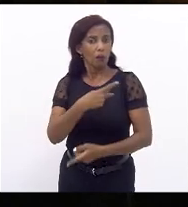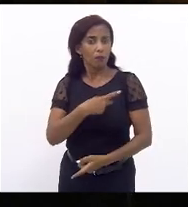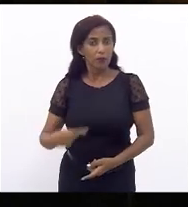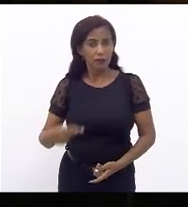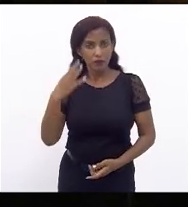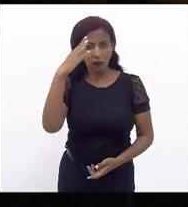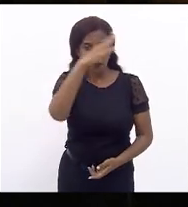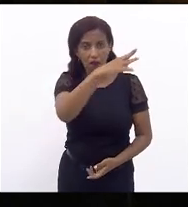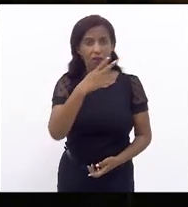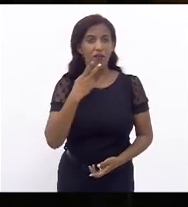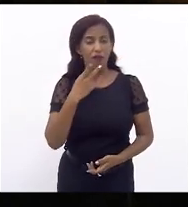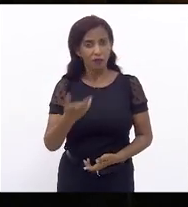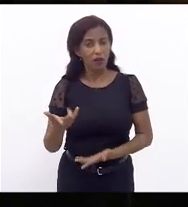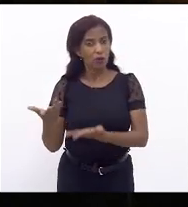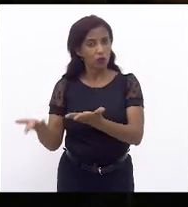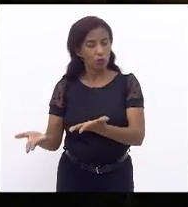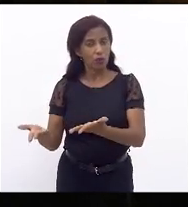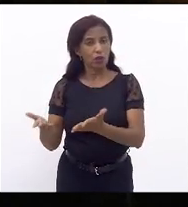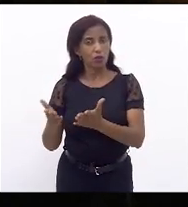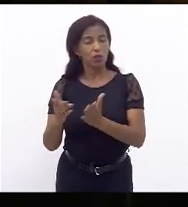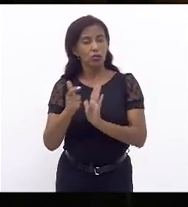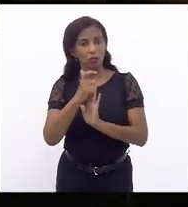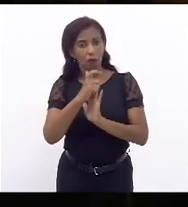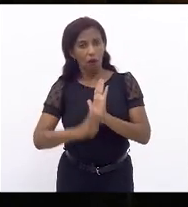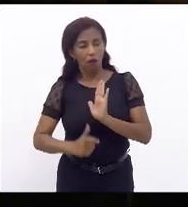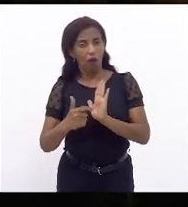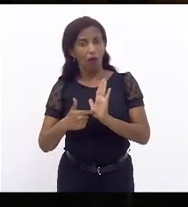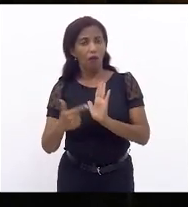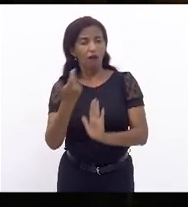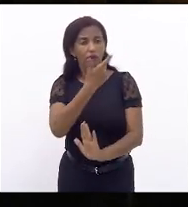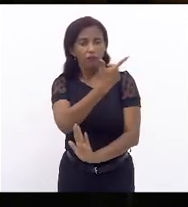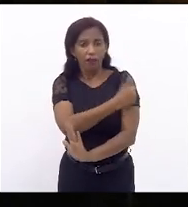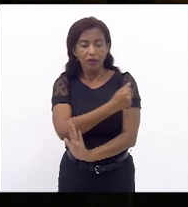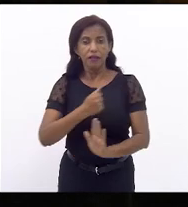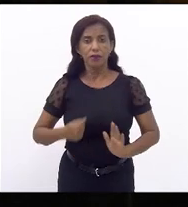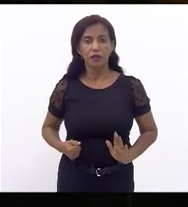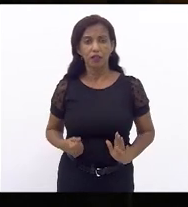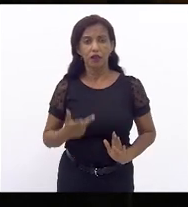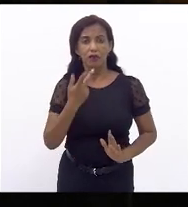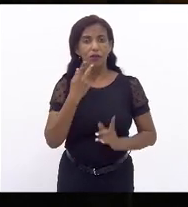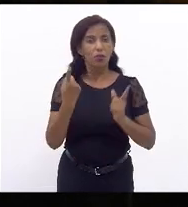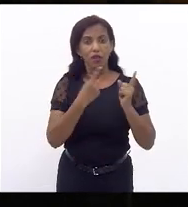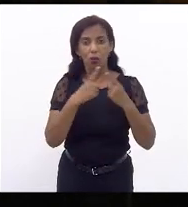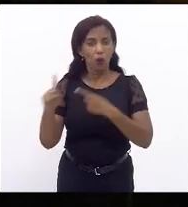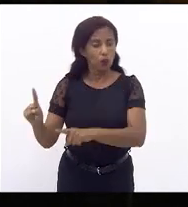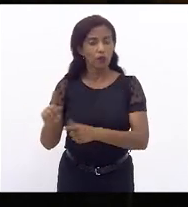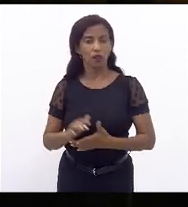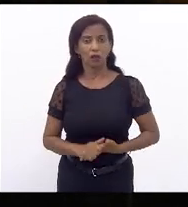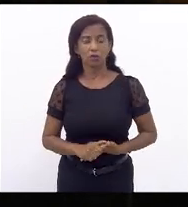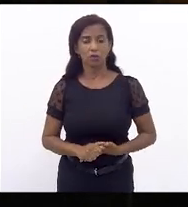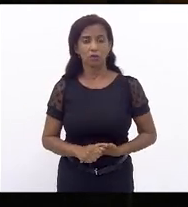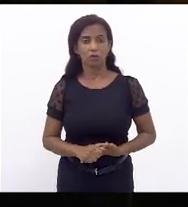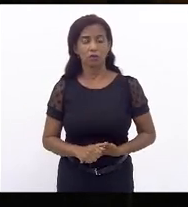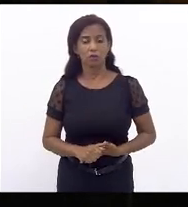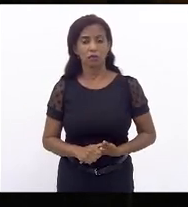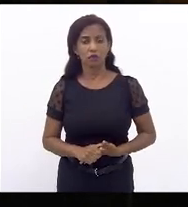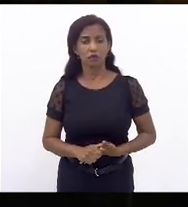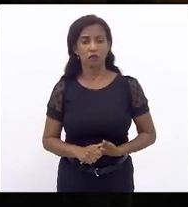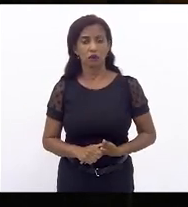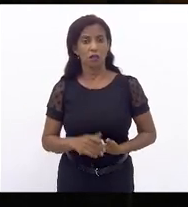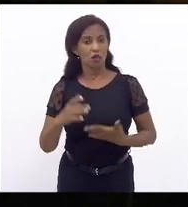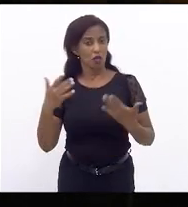República falou sobre o passaporte sanitário, falou que ele era contrário.